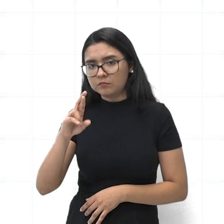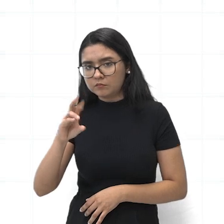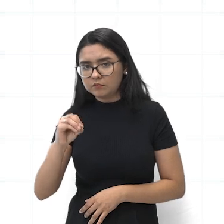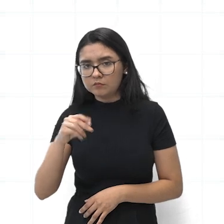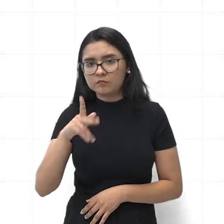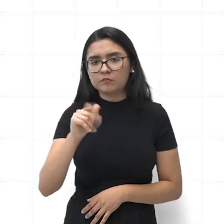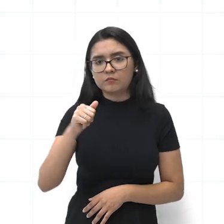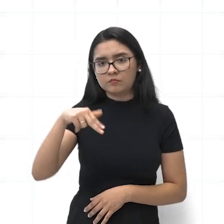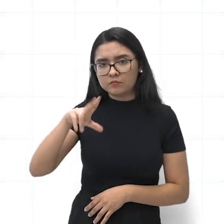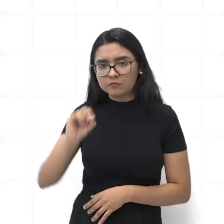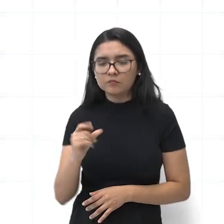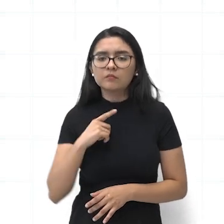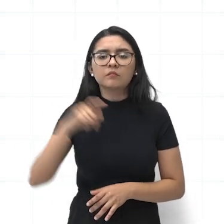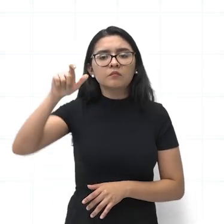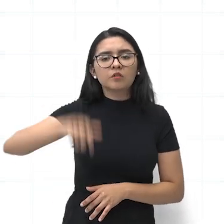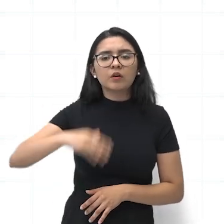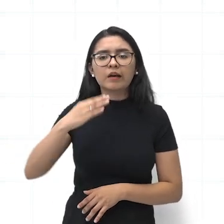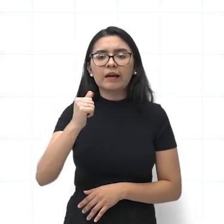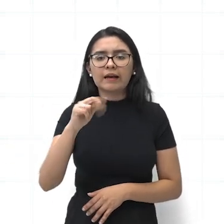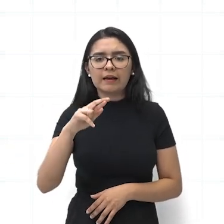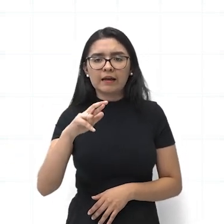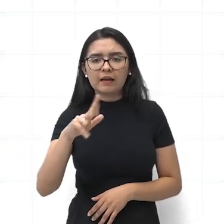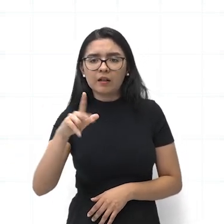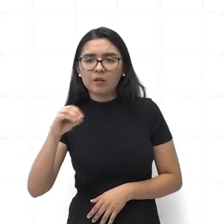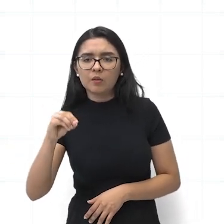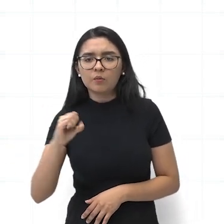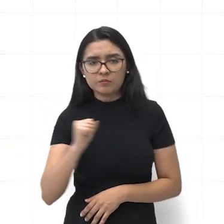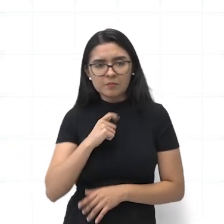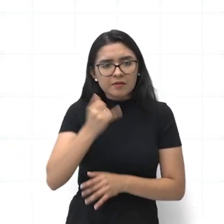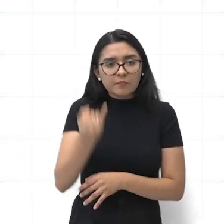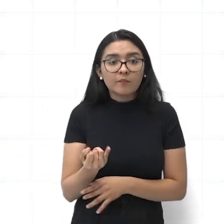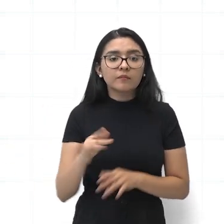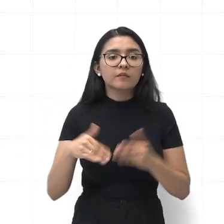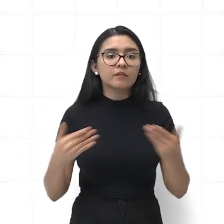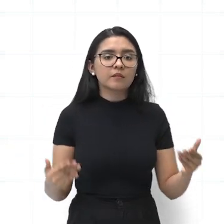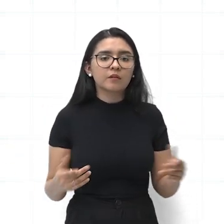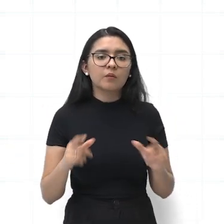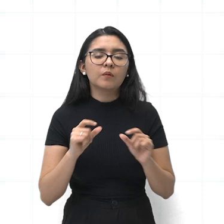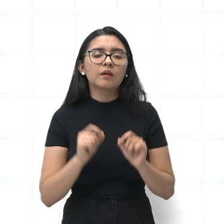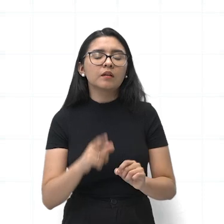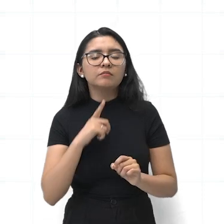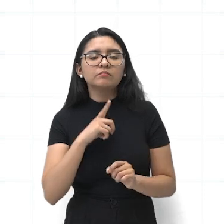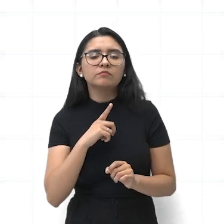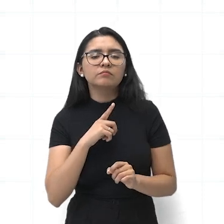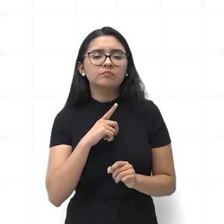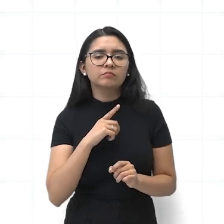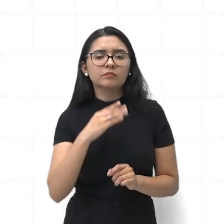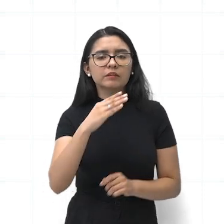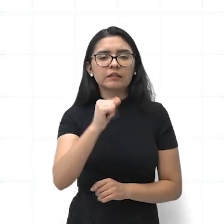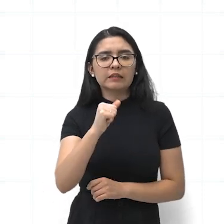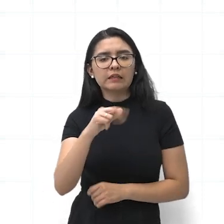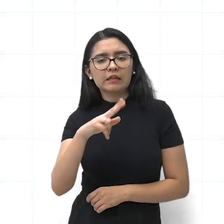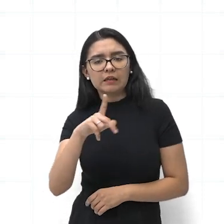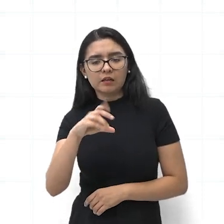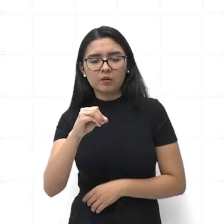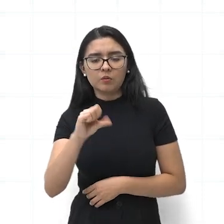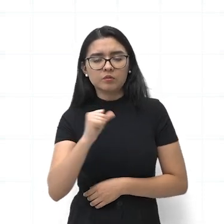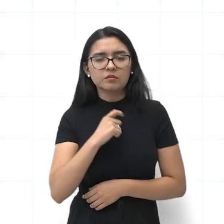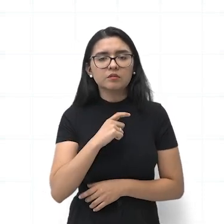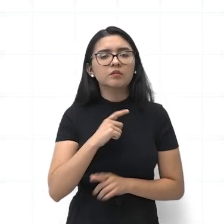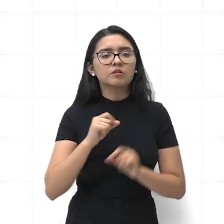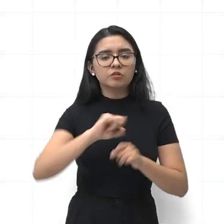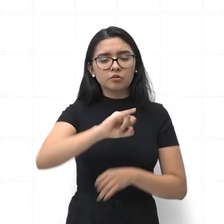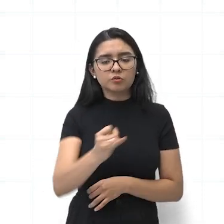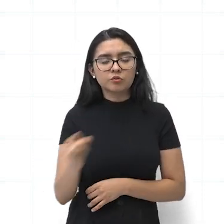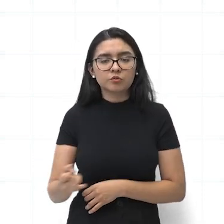a Carlos, que era ali o mais franzino da família. E aí o Carlos Gracie encontrou no jiu-jitsu uma realização, né, um